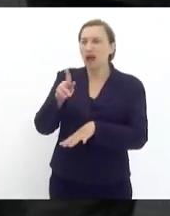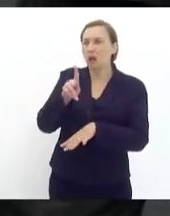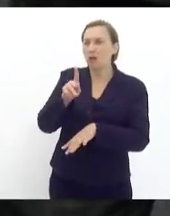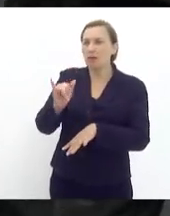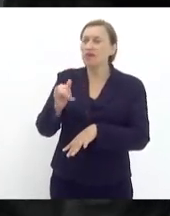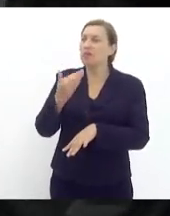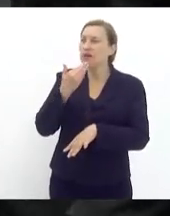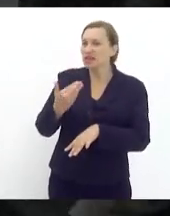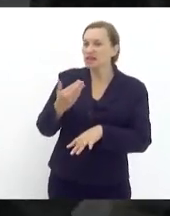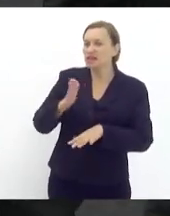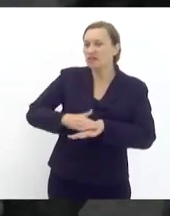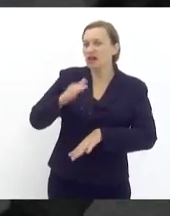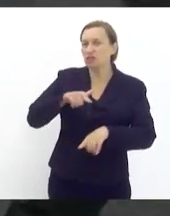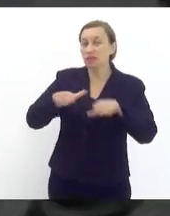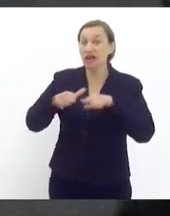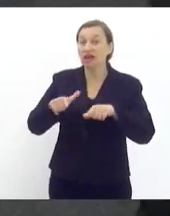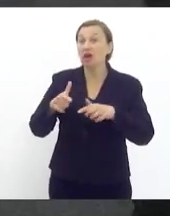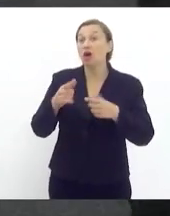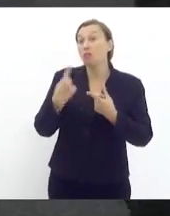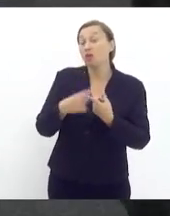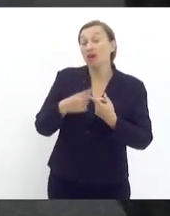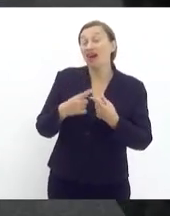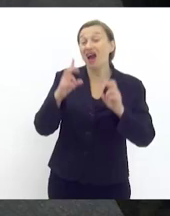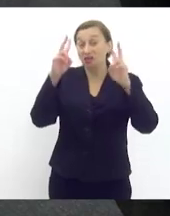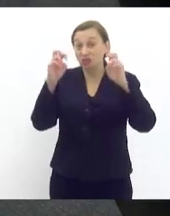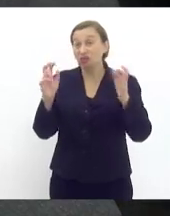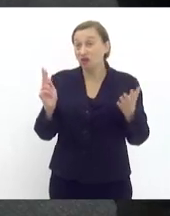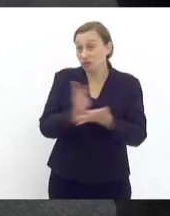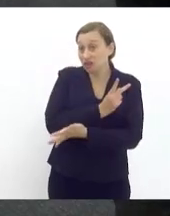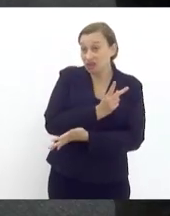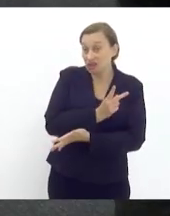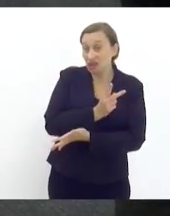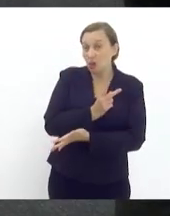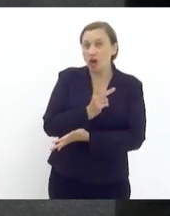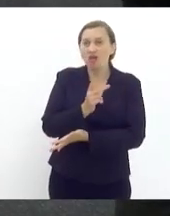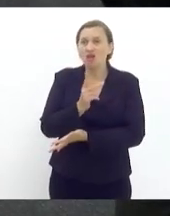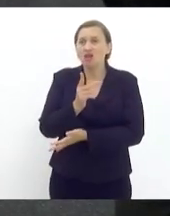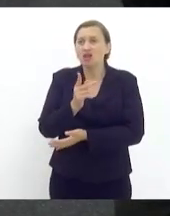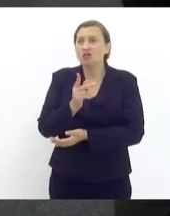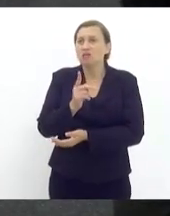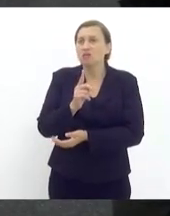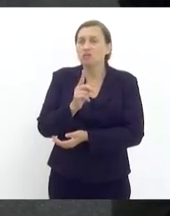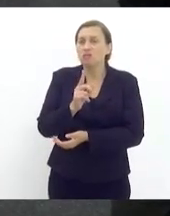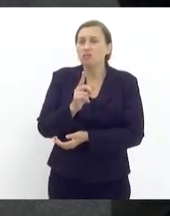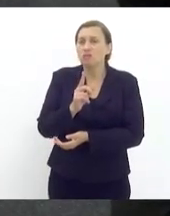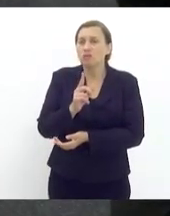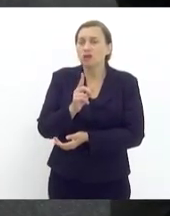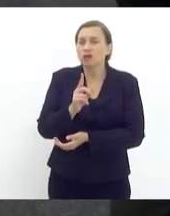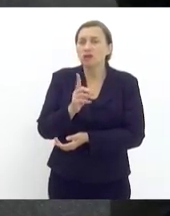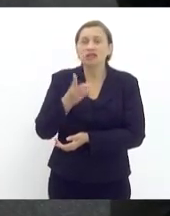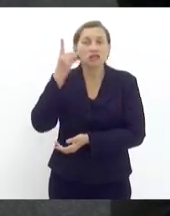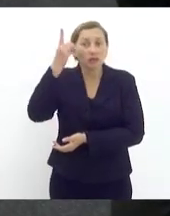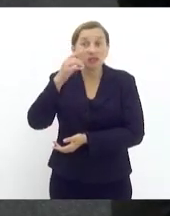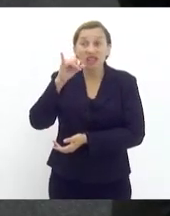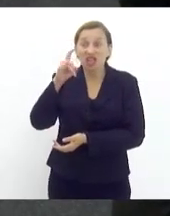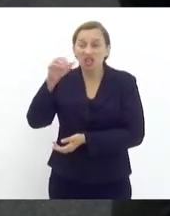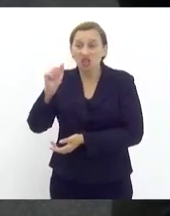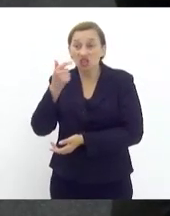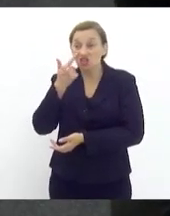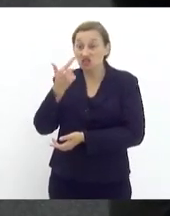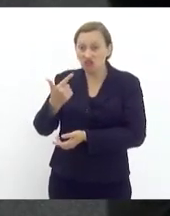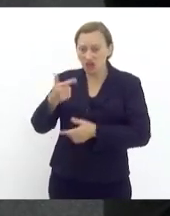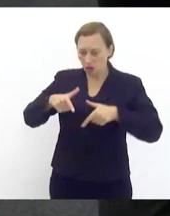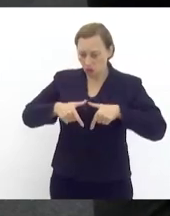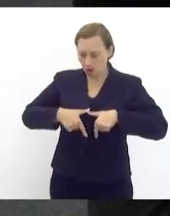mais preparado que casos como esse é ele não se deu nem ao trabalho Deputado da índia de olhar para o meu